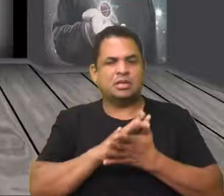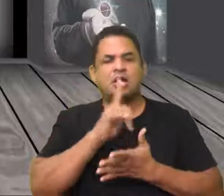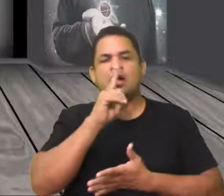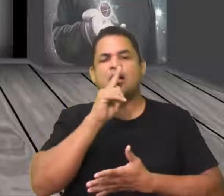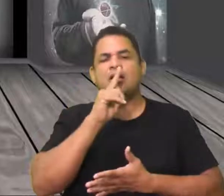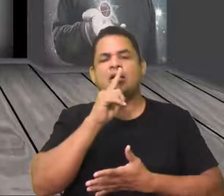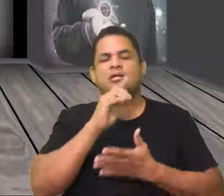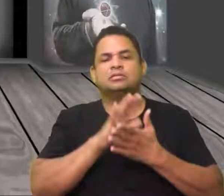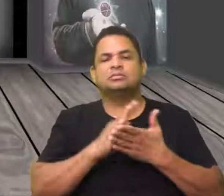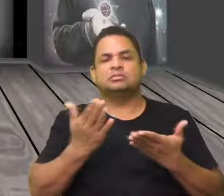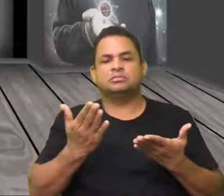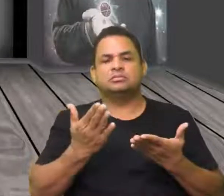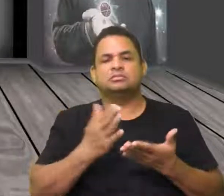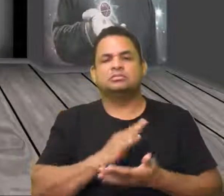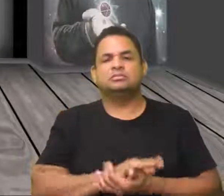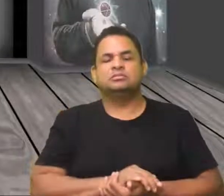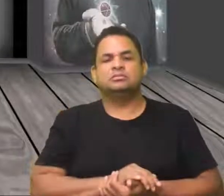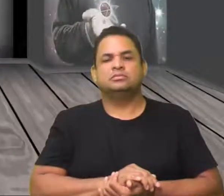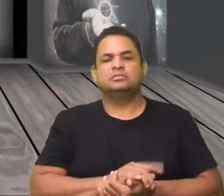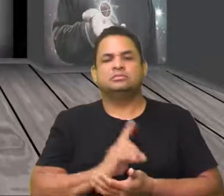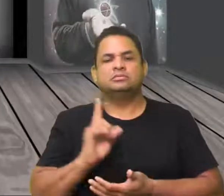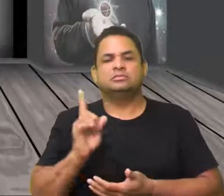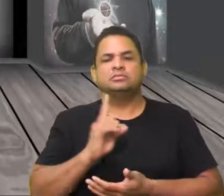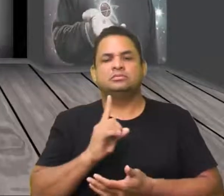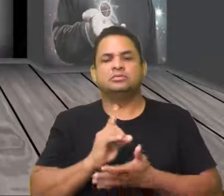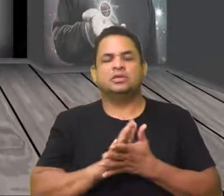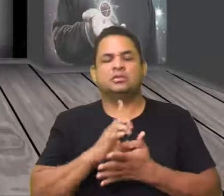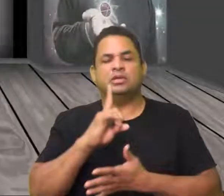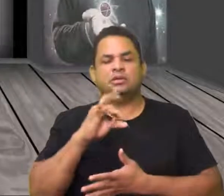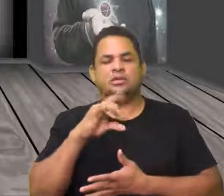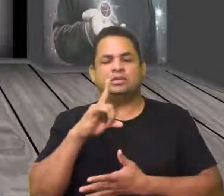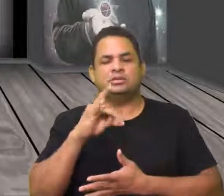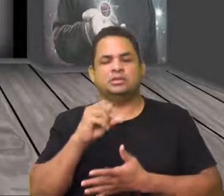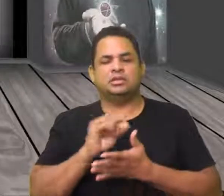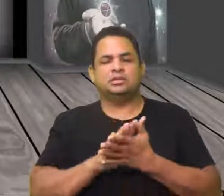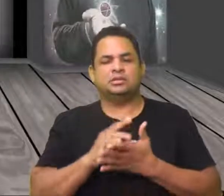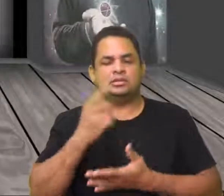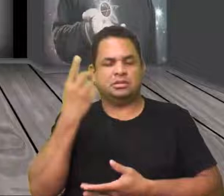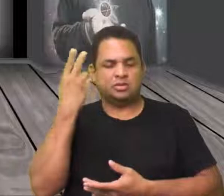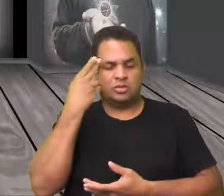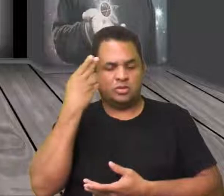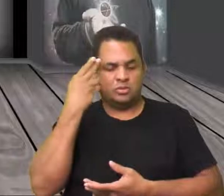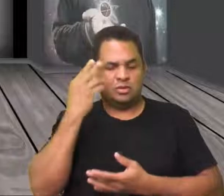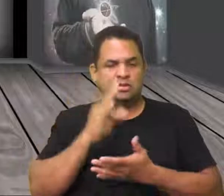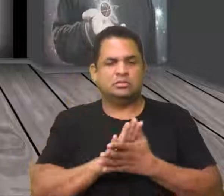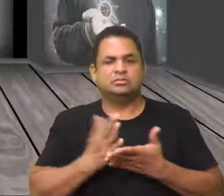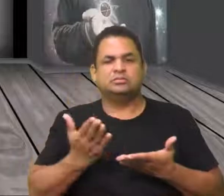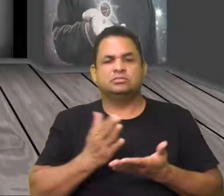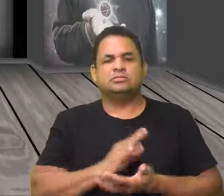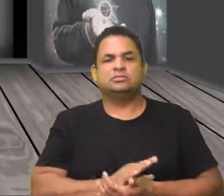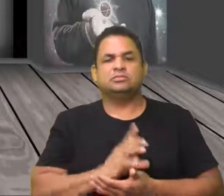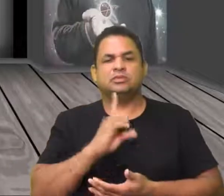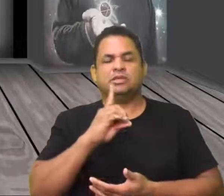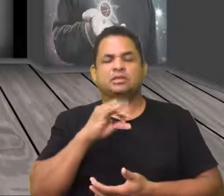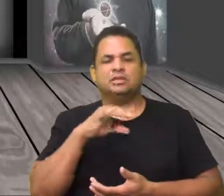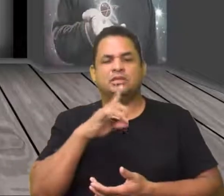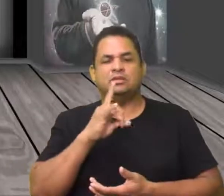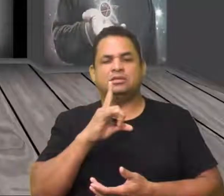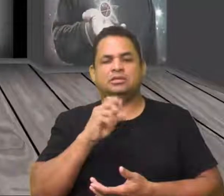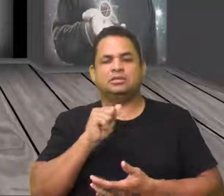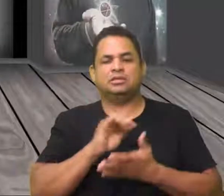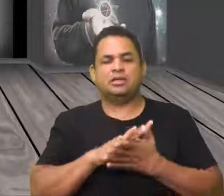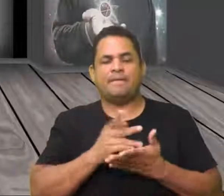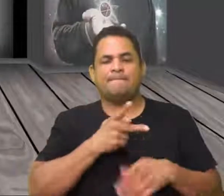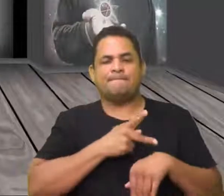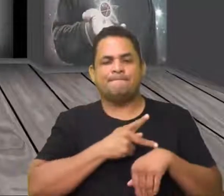a água não é destilada, é água normal, que tem minerais, tá? Que a água destilada, água